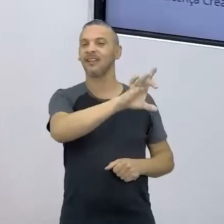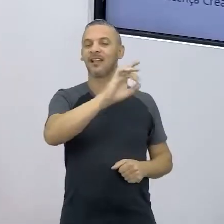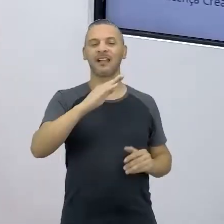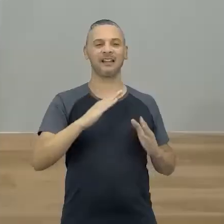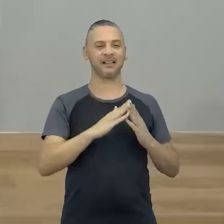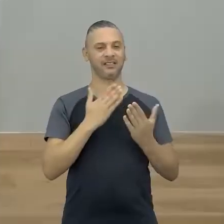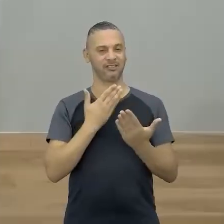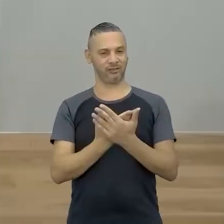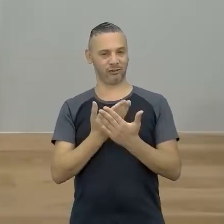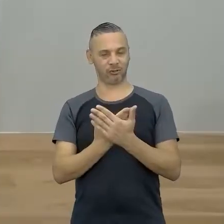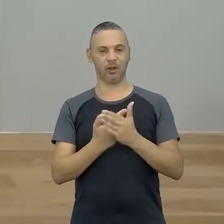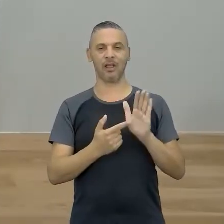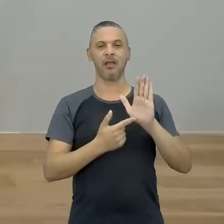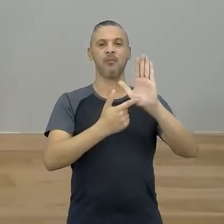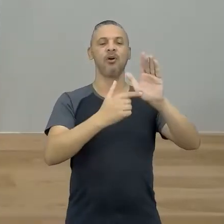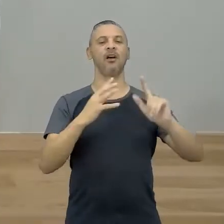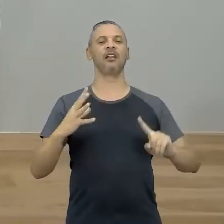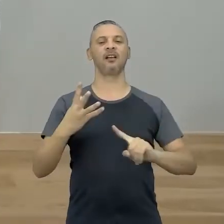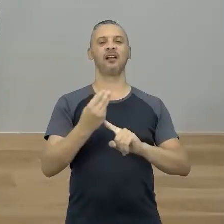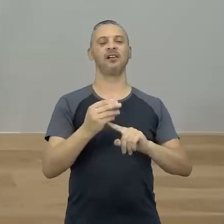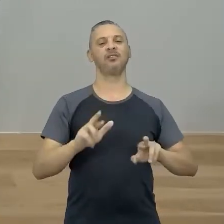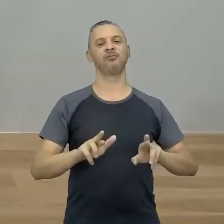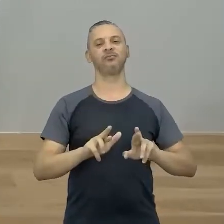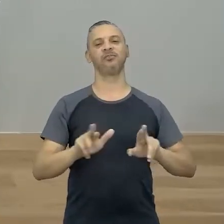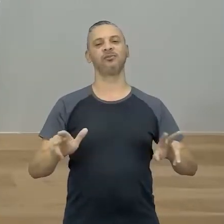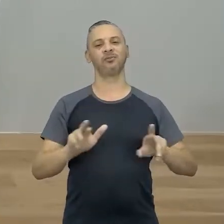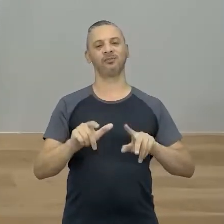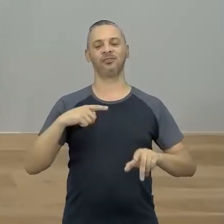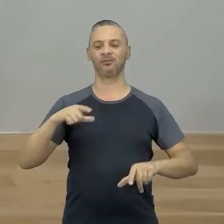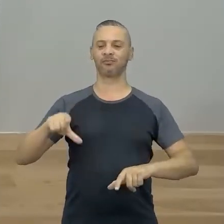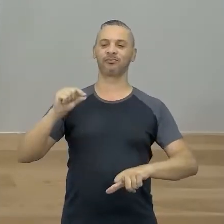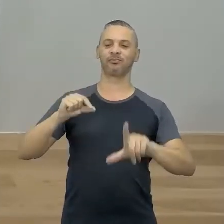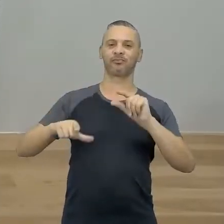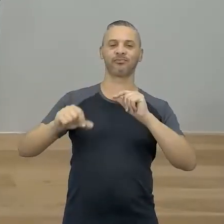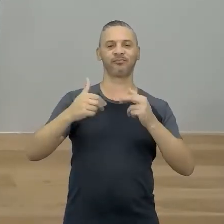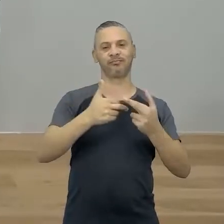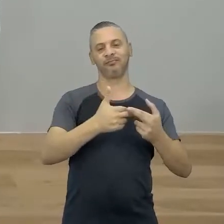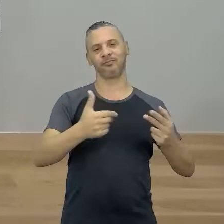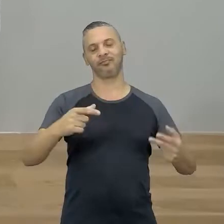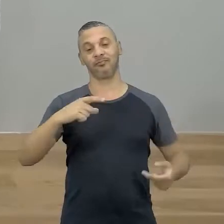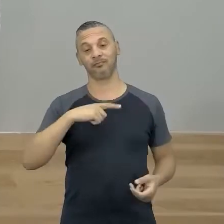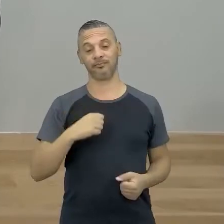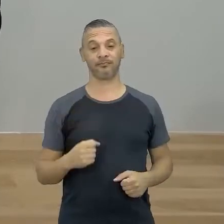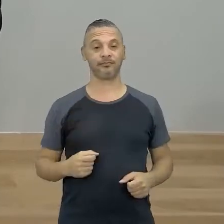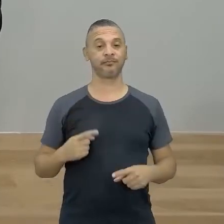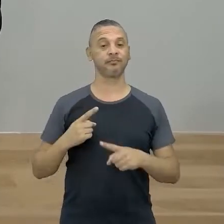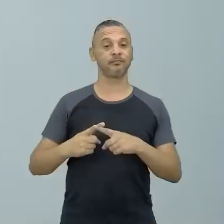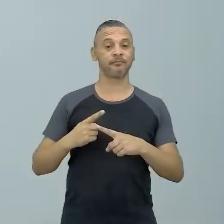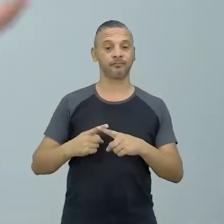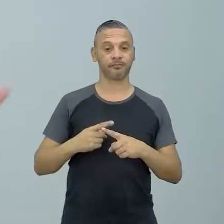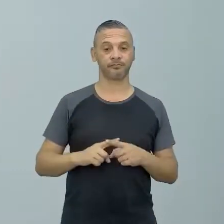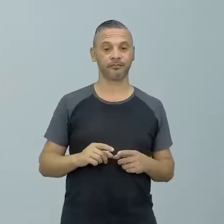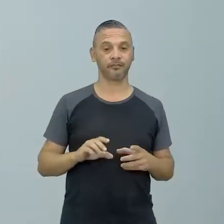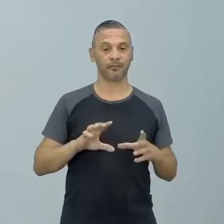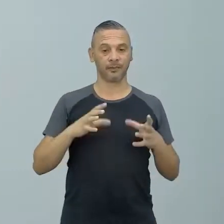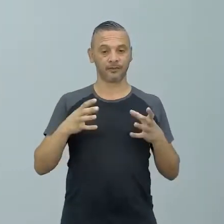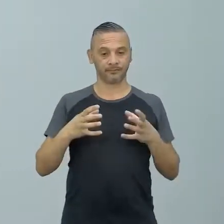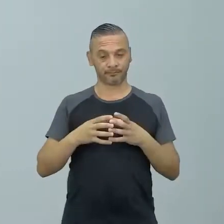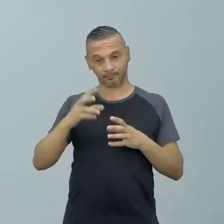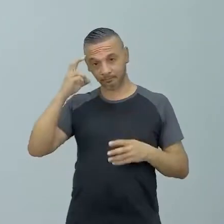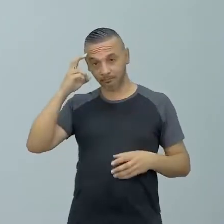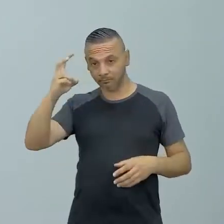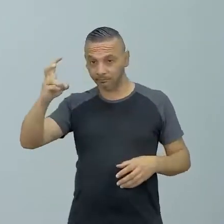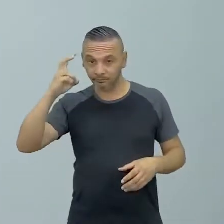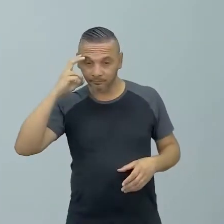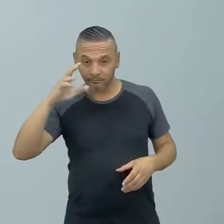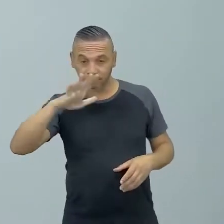também, essa mostra vai ser diferente. As escolhas, a curadoria. Sim, porque todo o elemento cultural que